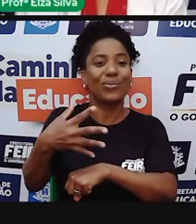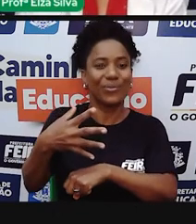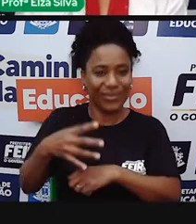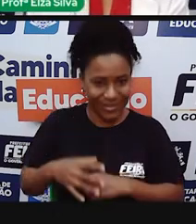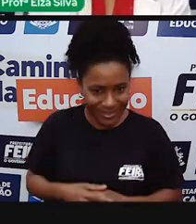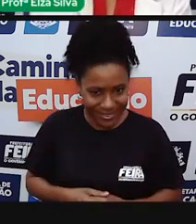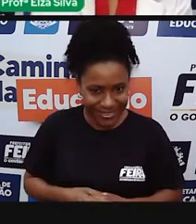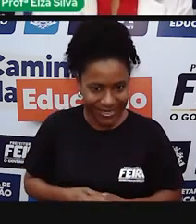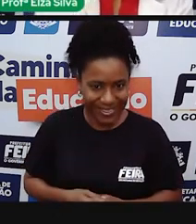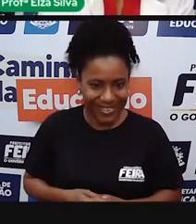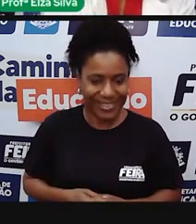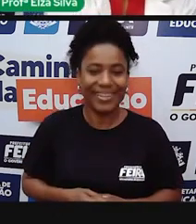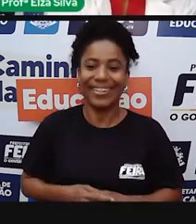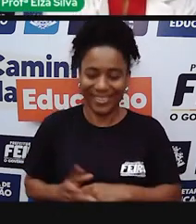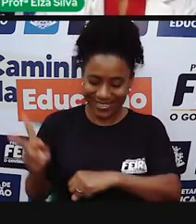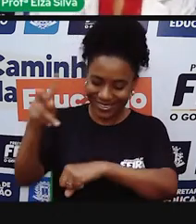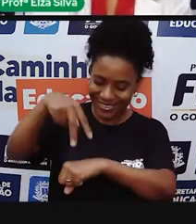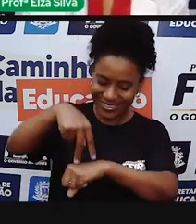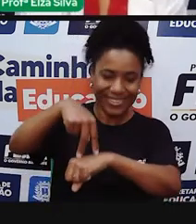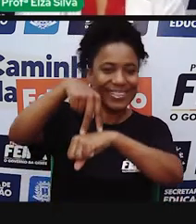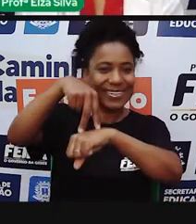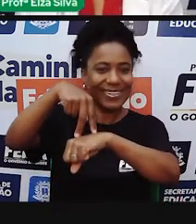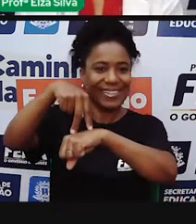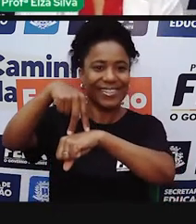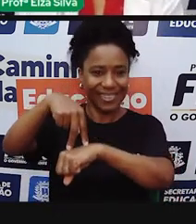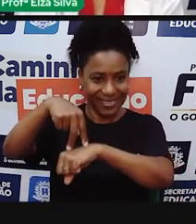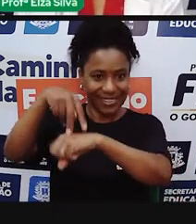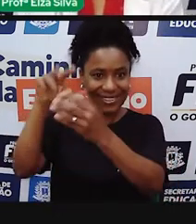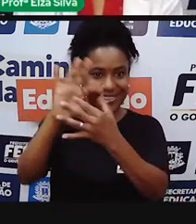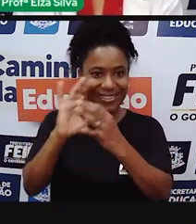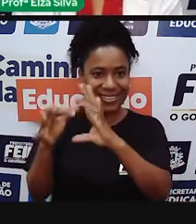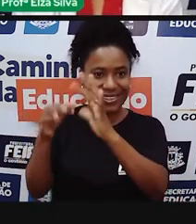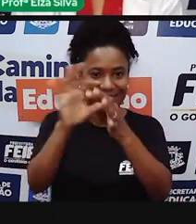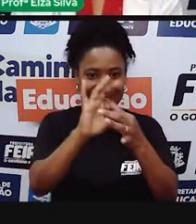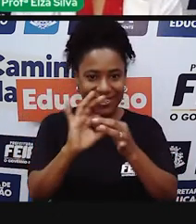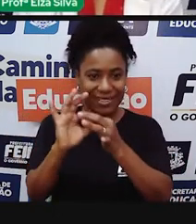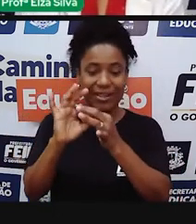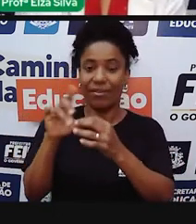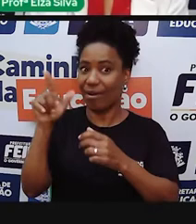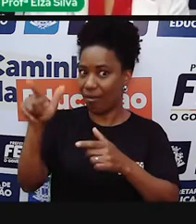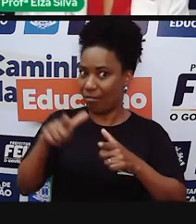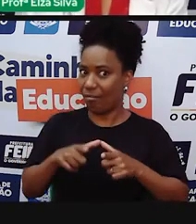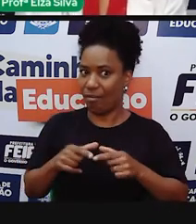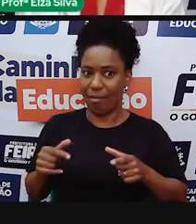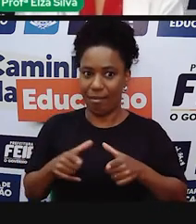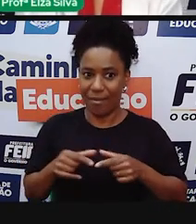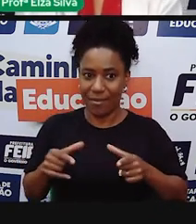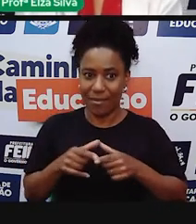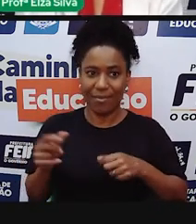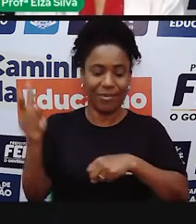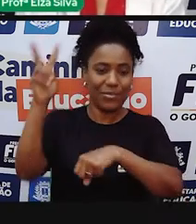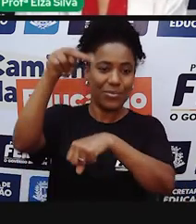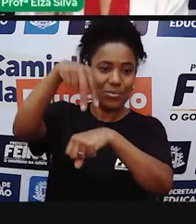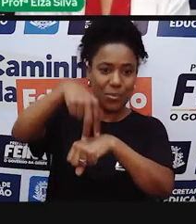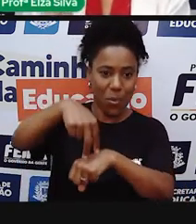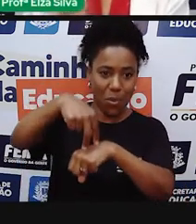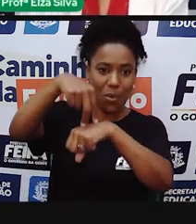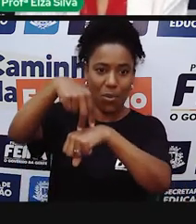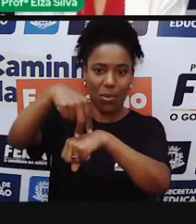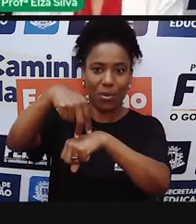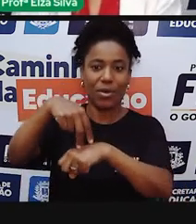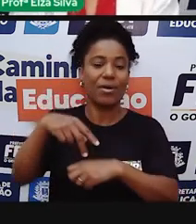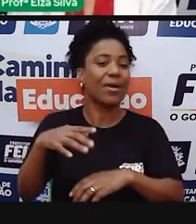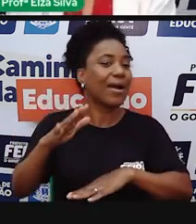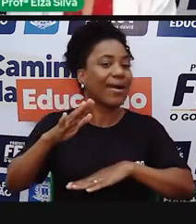Este pódio olímpico, que estará em Tóquio este ano, ele foi feito